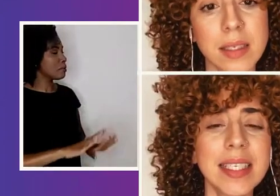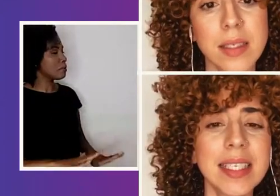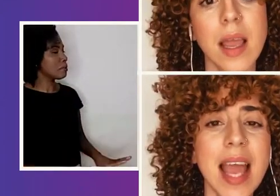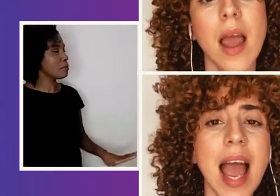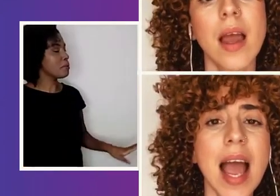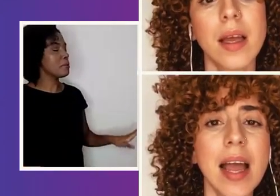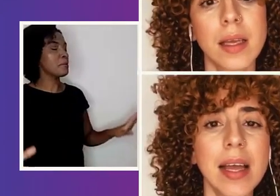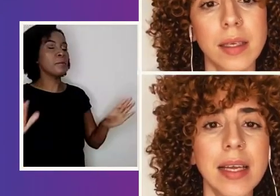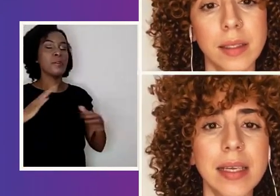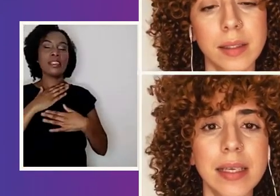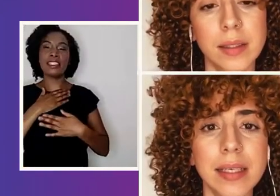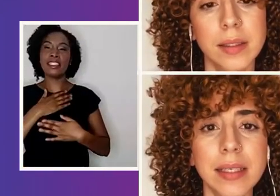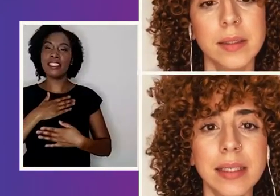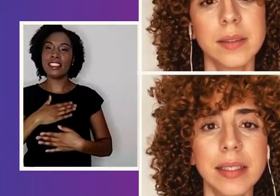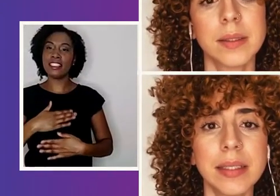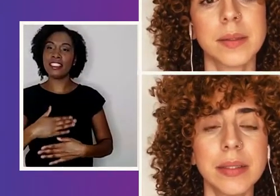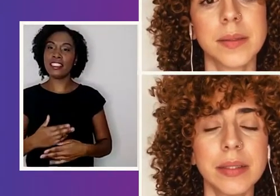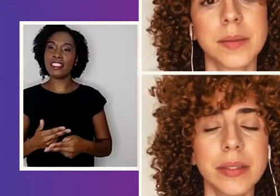paciência.